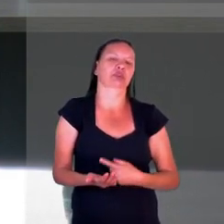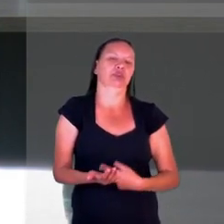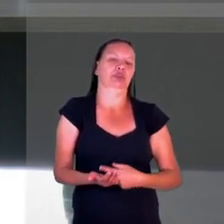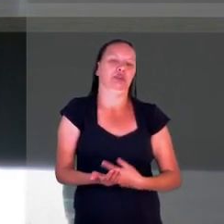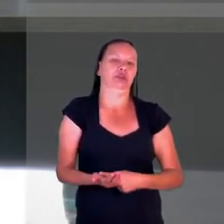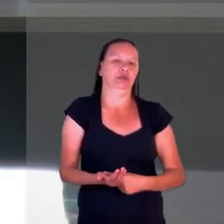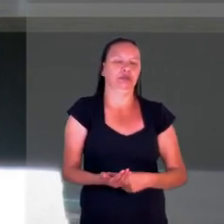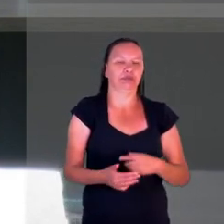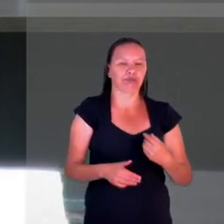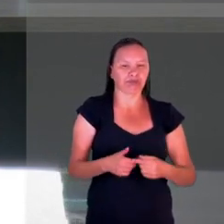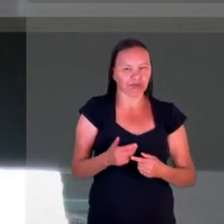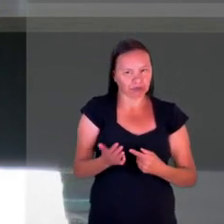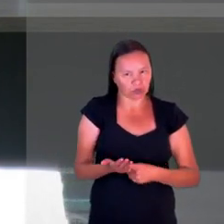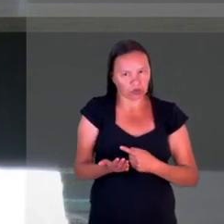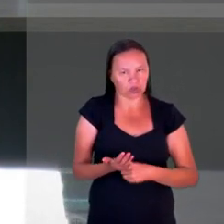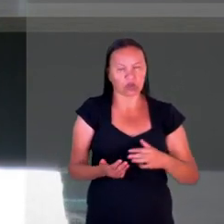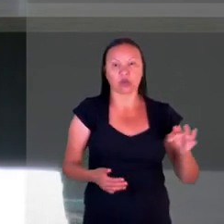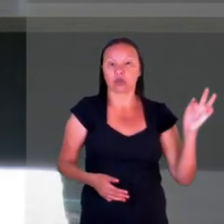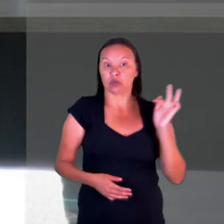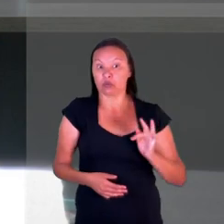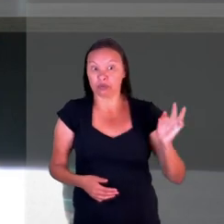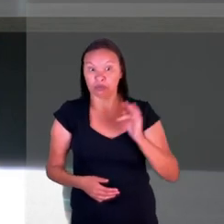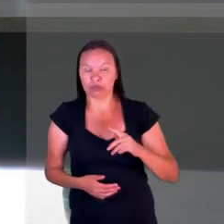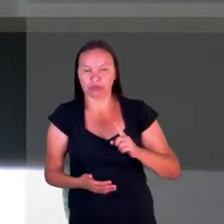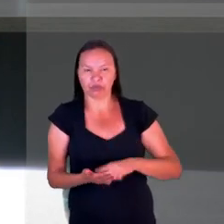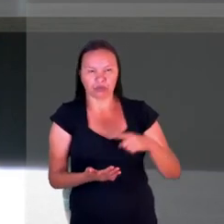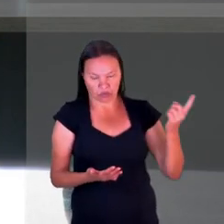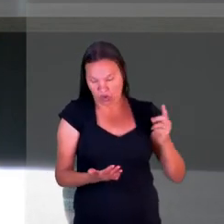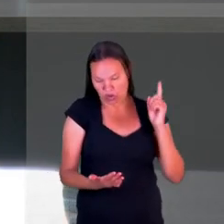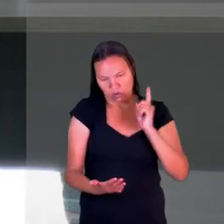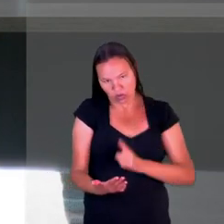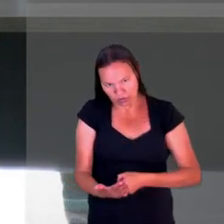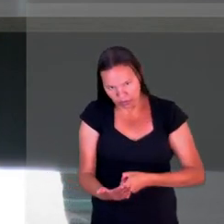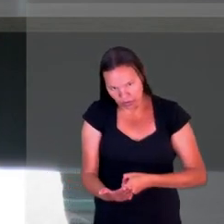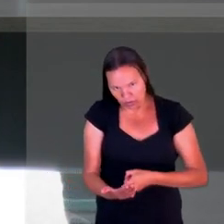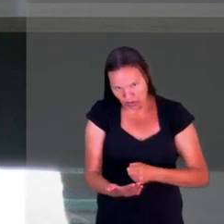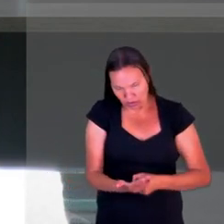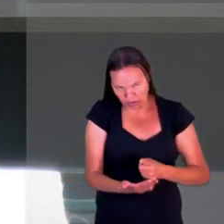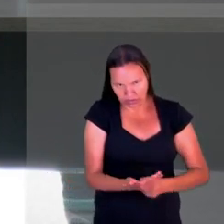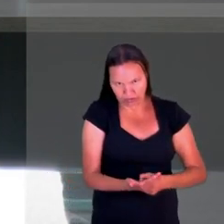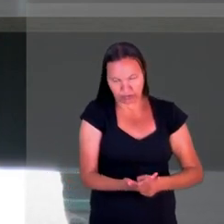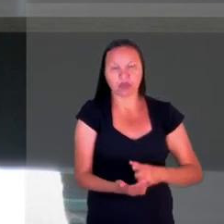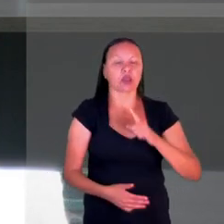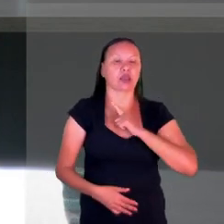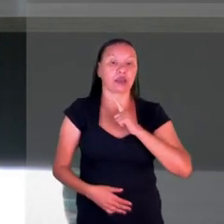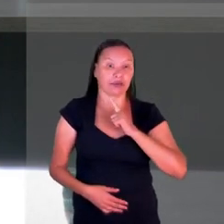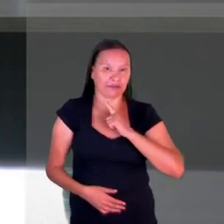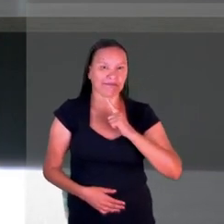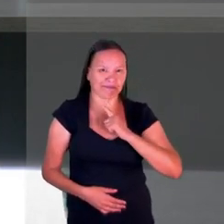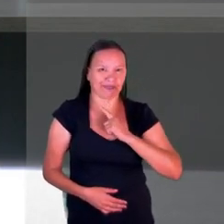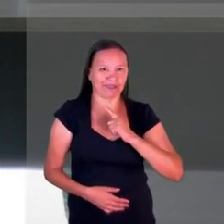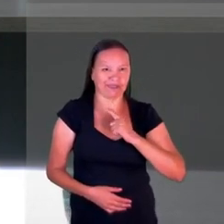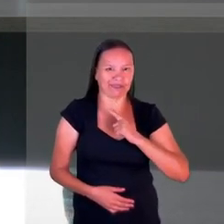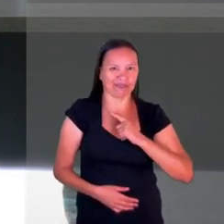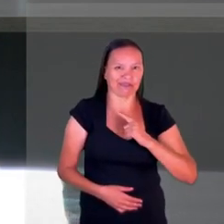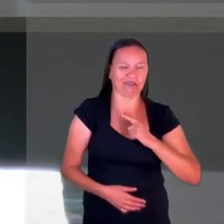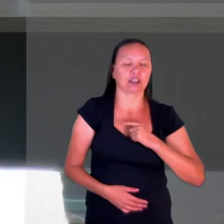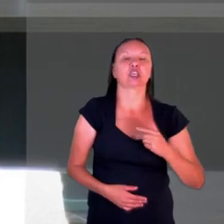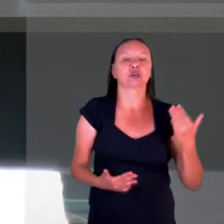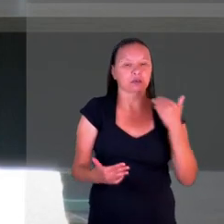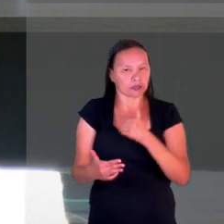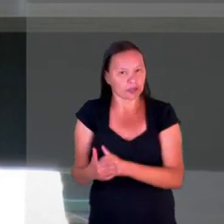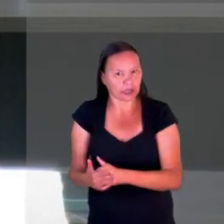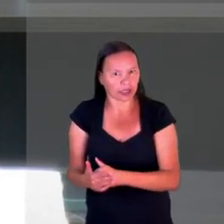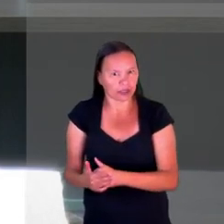preceito fundamental Ela já foi analisada ela tem o caráter mandamental e cabe